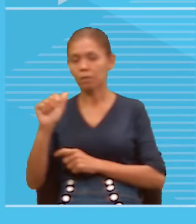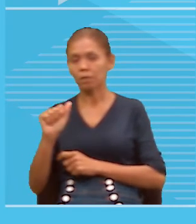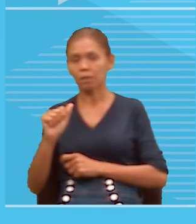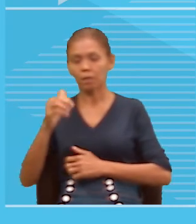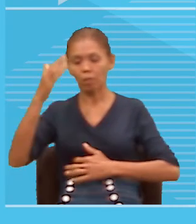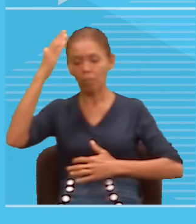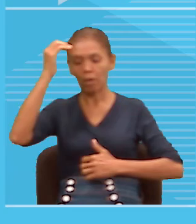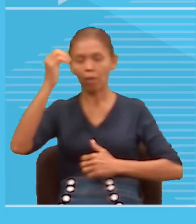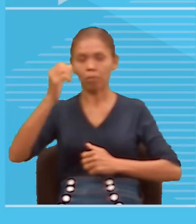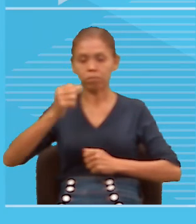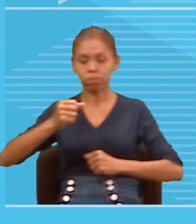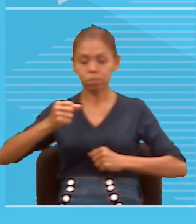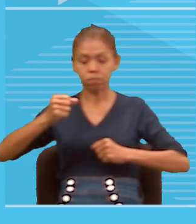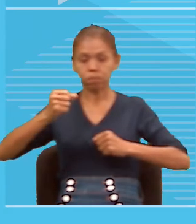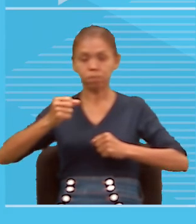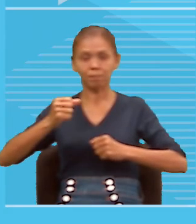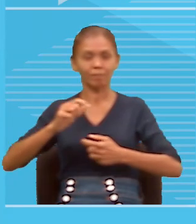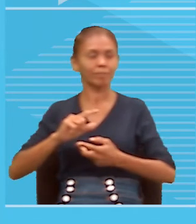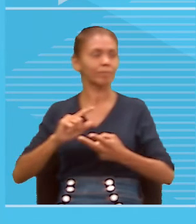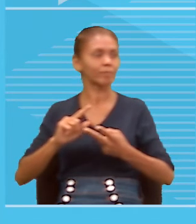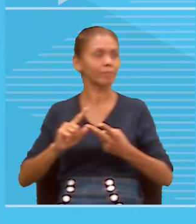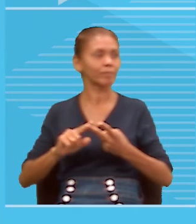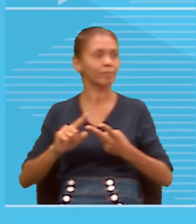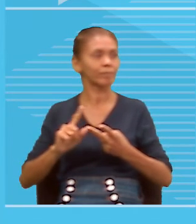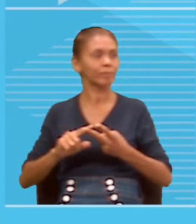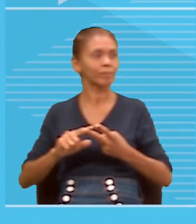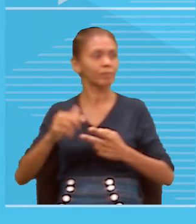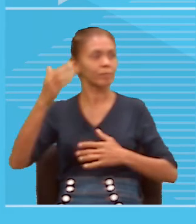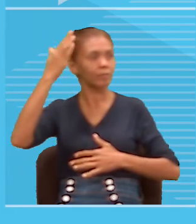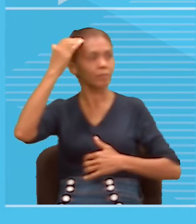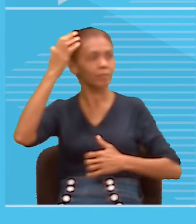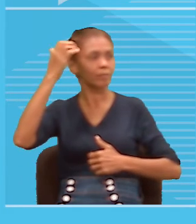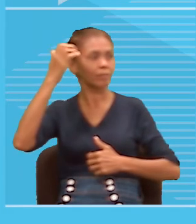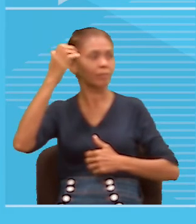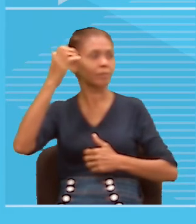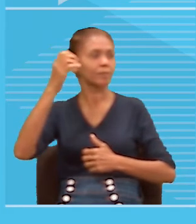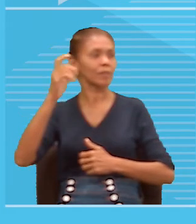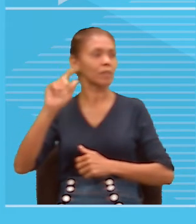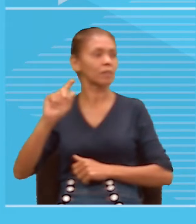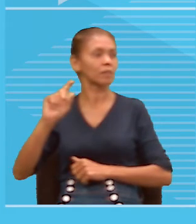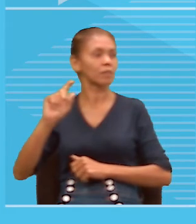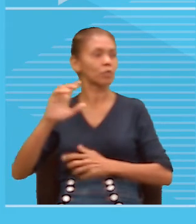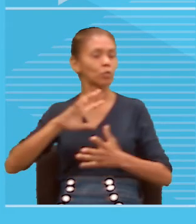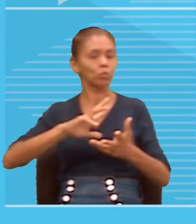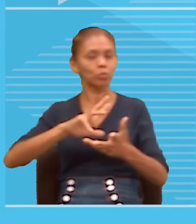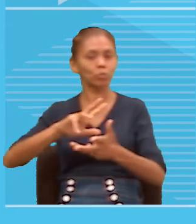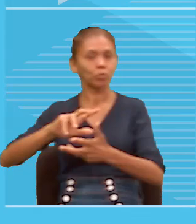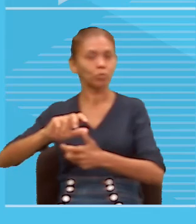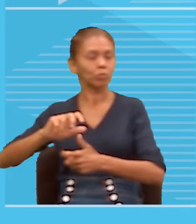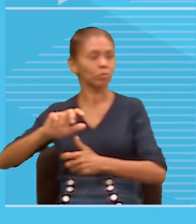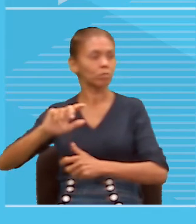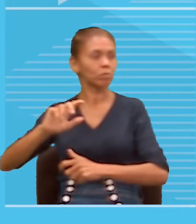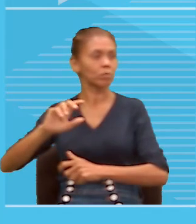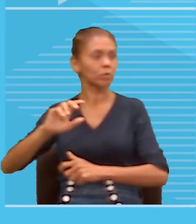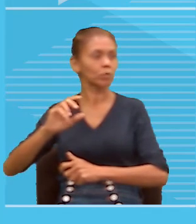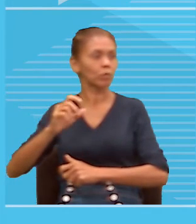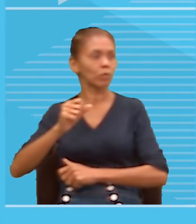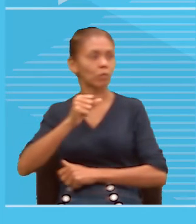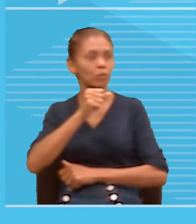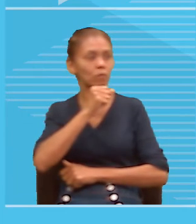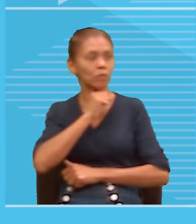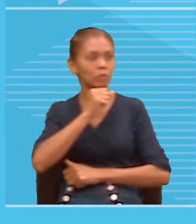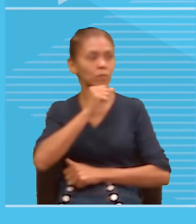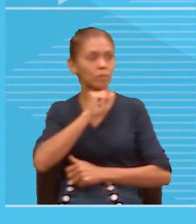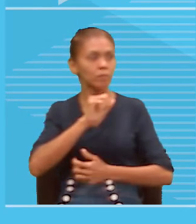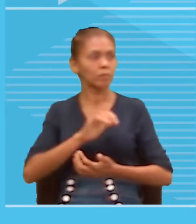Então olha só e aí a gente tem os macacos do Velho Mundo né a gente vai conhecer todos eles agora então